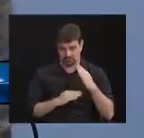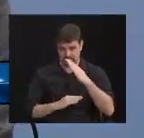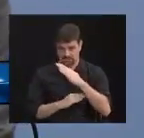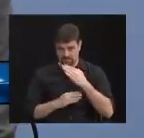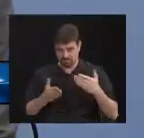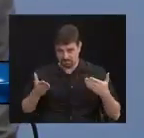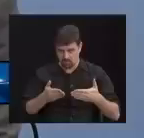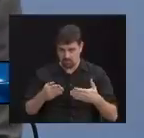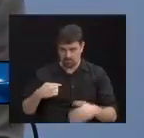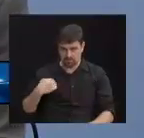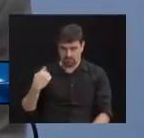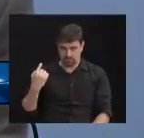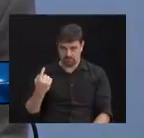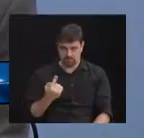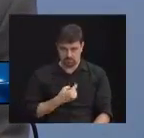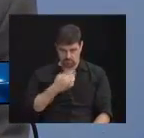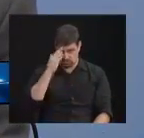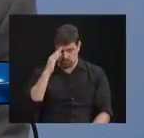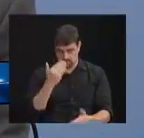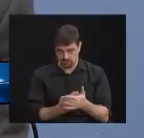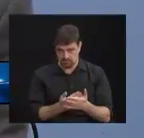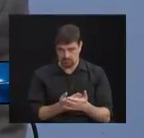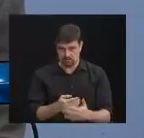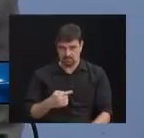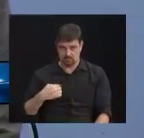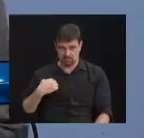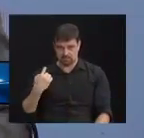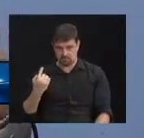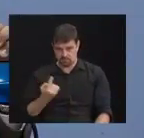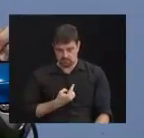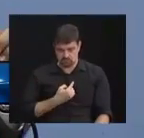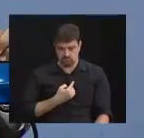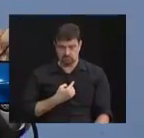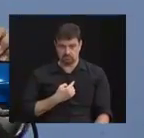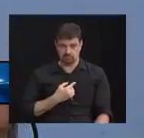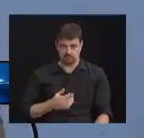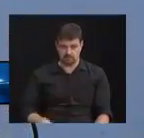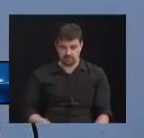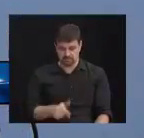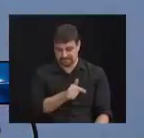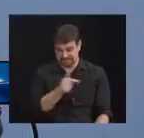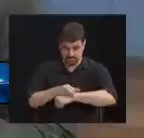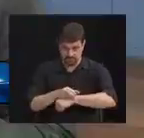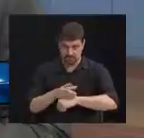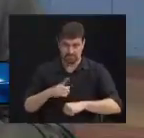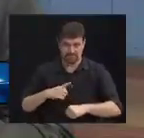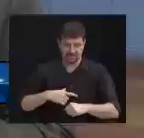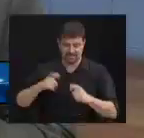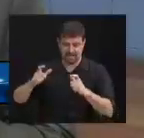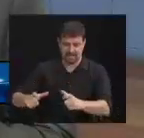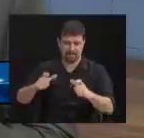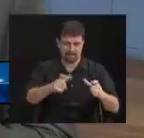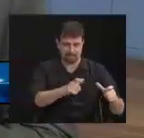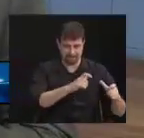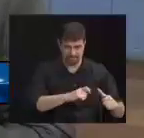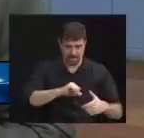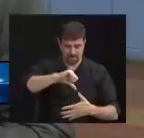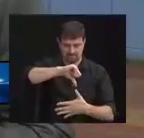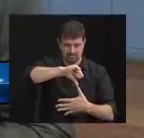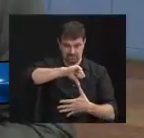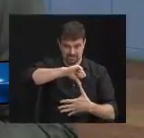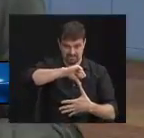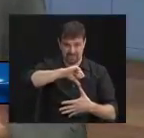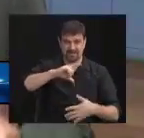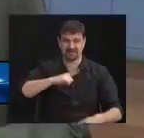22 de fevereiro, o vereador Paulo Galtério argumenta que Campinas é cortada por 5 ferrovias. Por isso, a proposta da Comissão